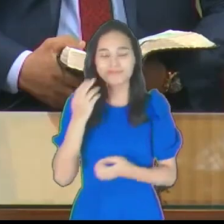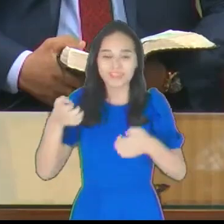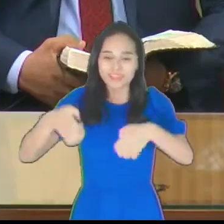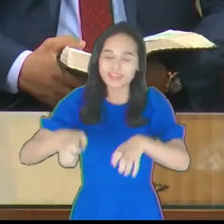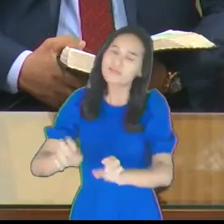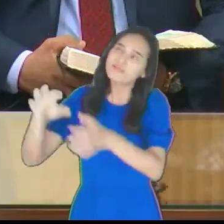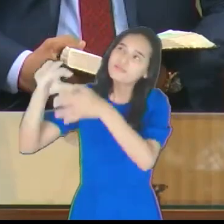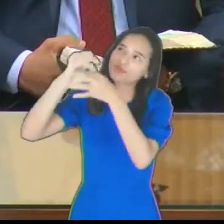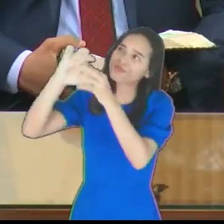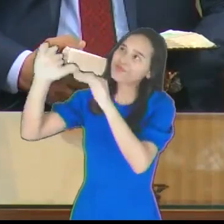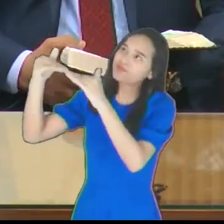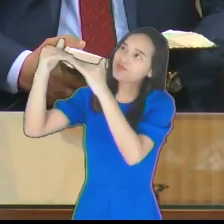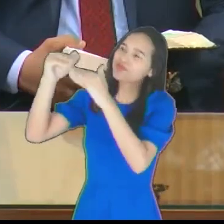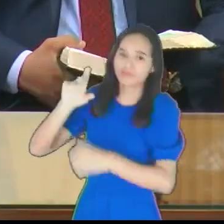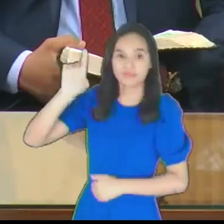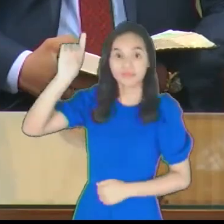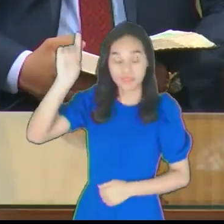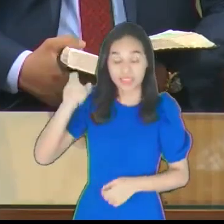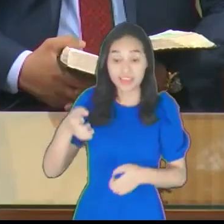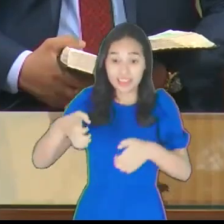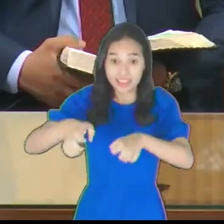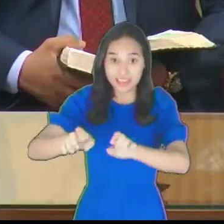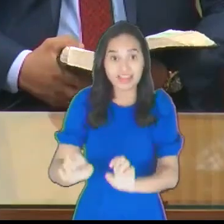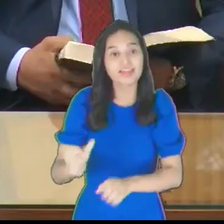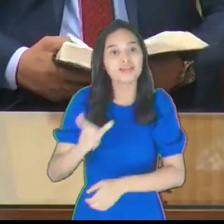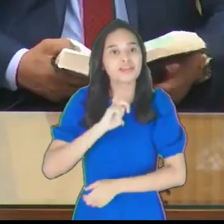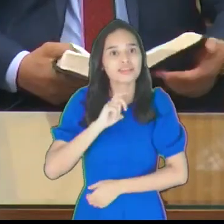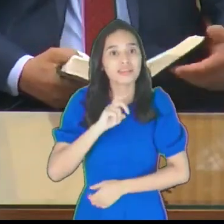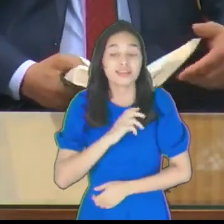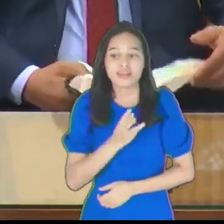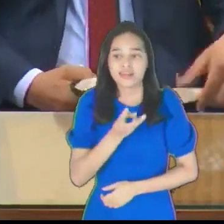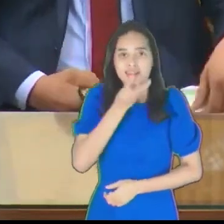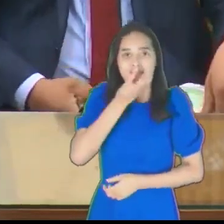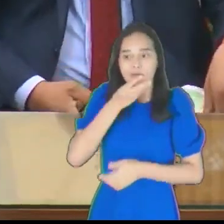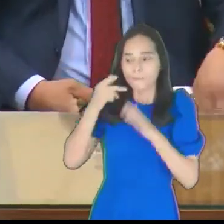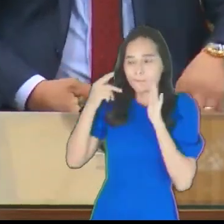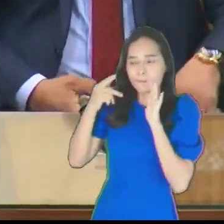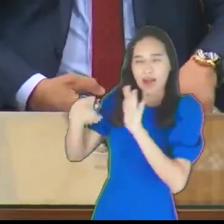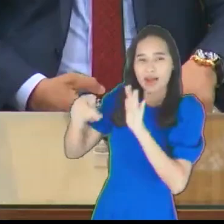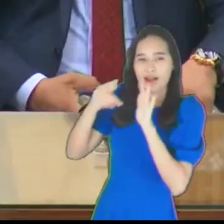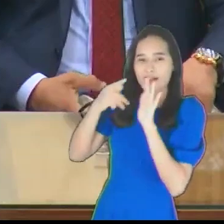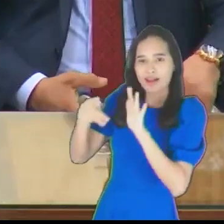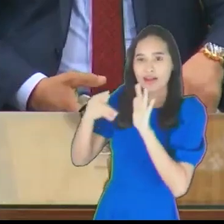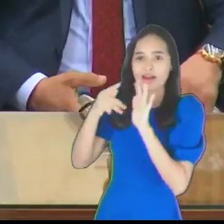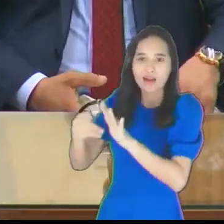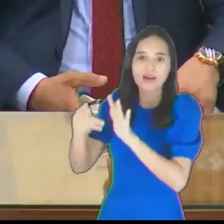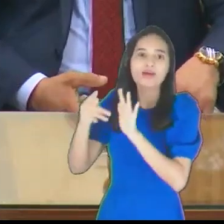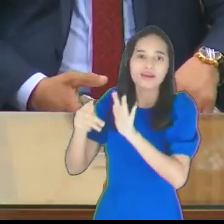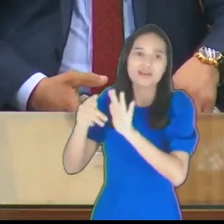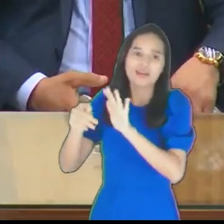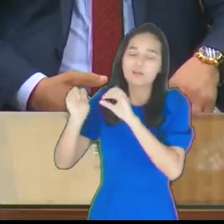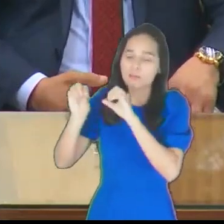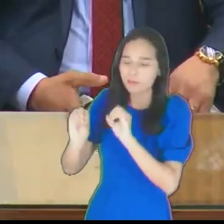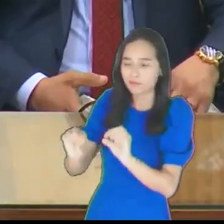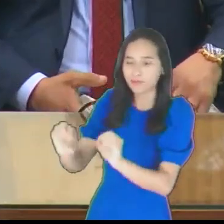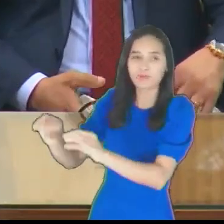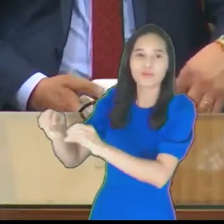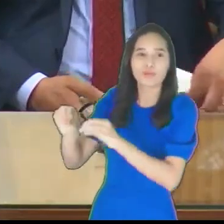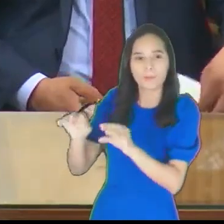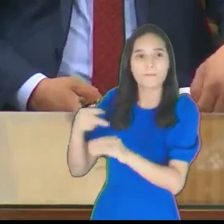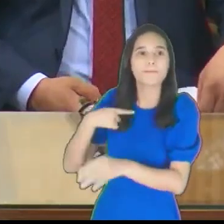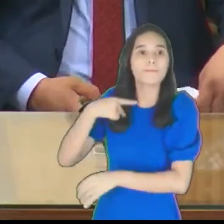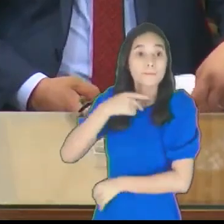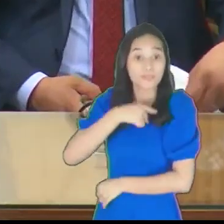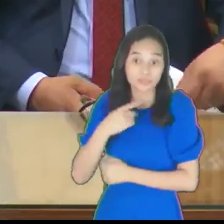com Deus, Ezequias tinha o profeta Isaías, que era o seu mentor espiritual, que era o seu pastor